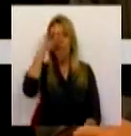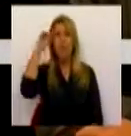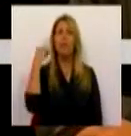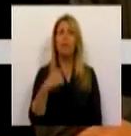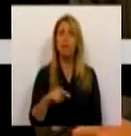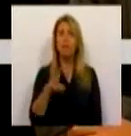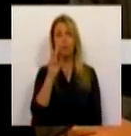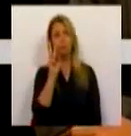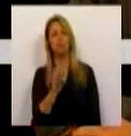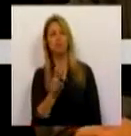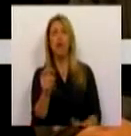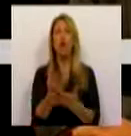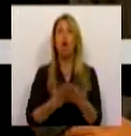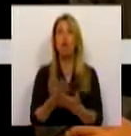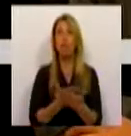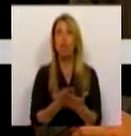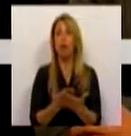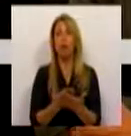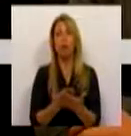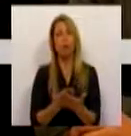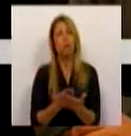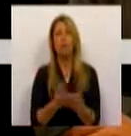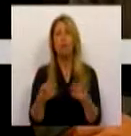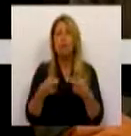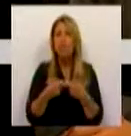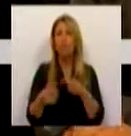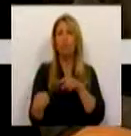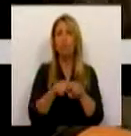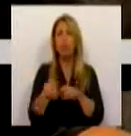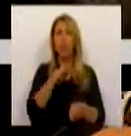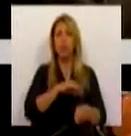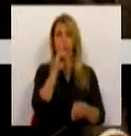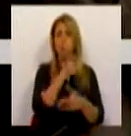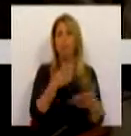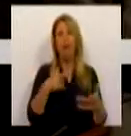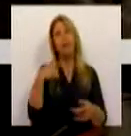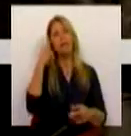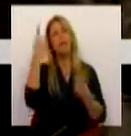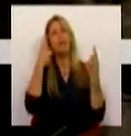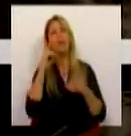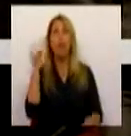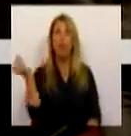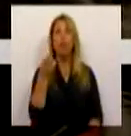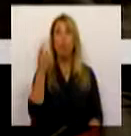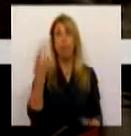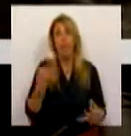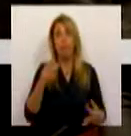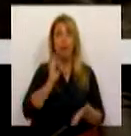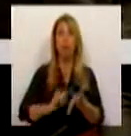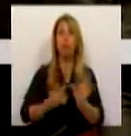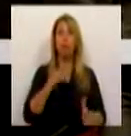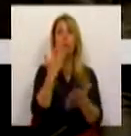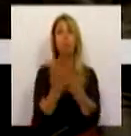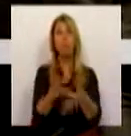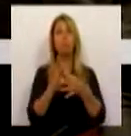olharmos para a economia sem ter uma adequada política de rendimentos e pensar que a procura é um elemento fundamental para consolidar